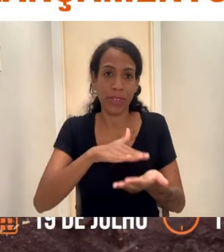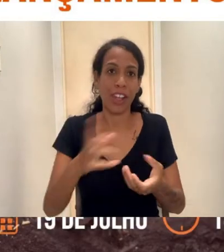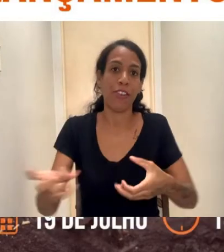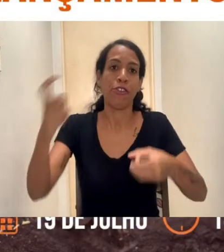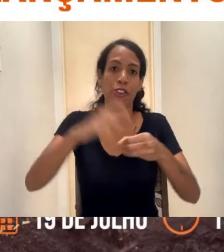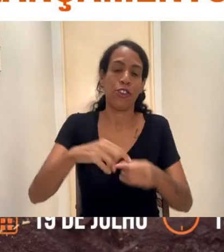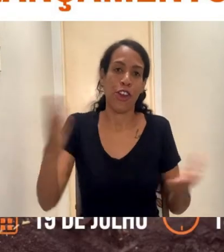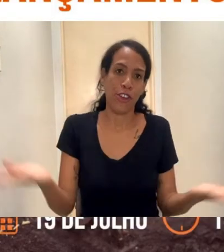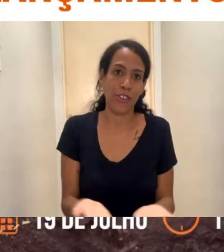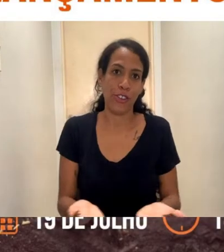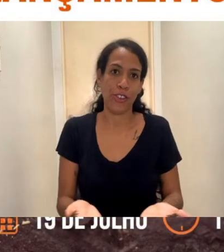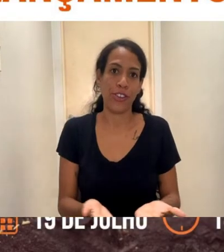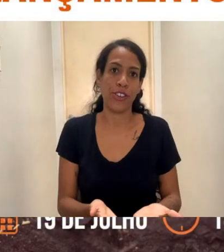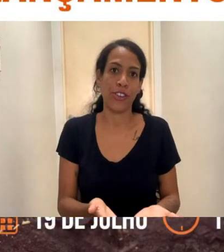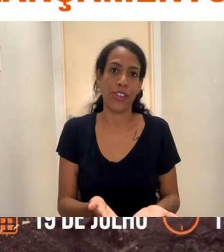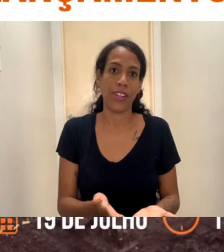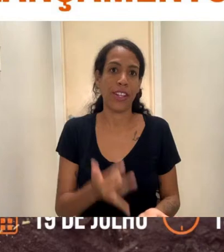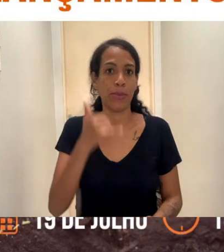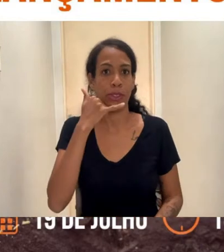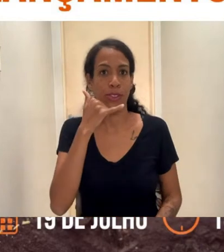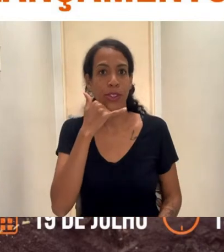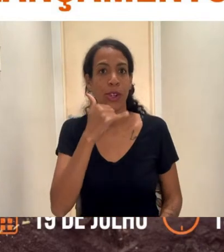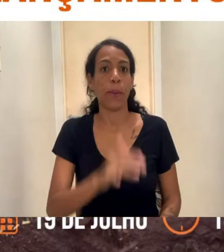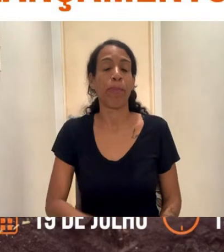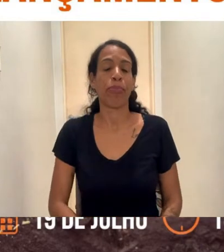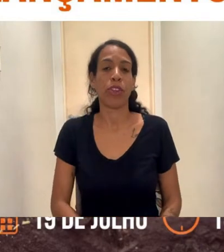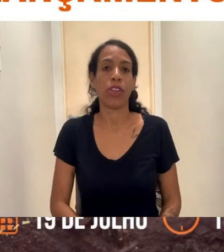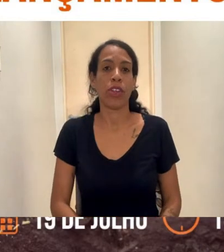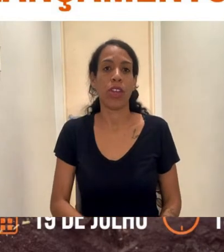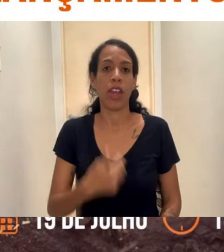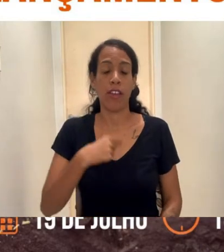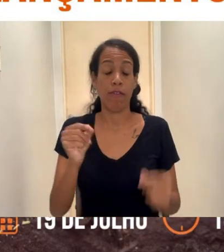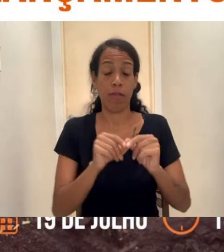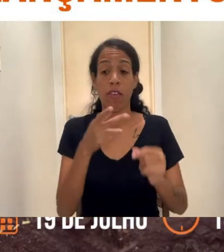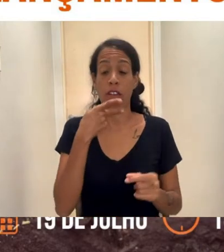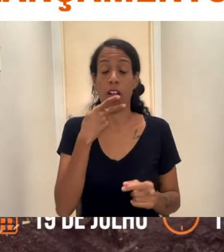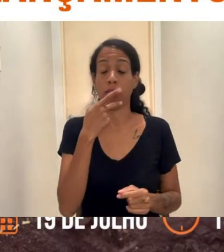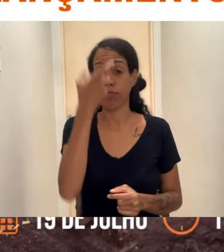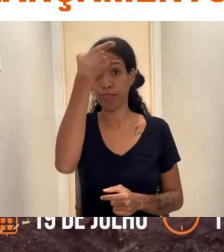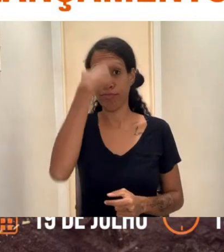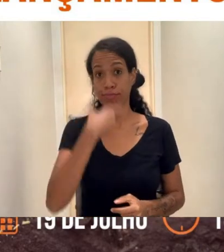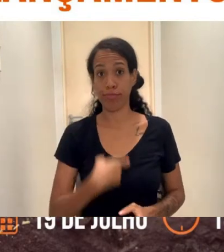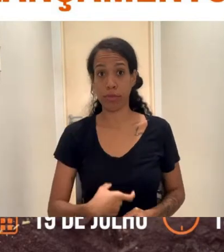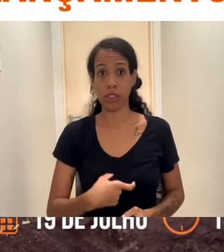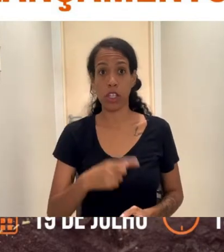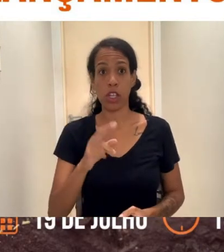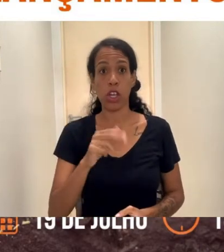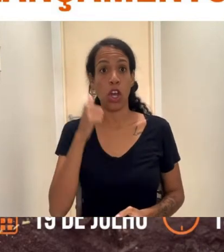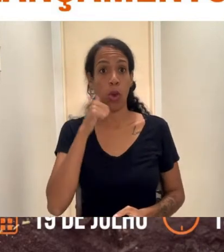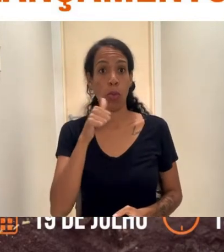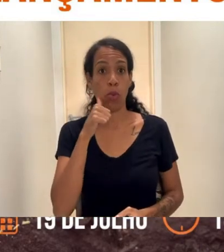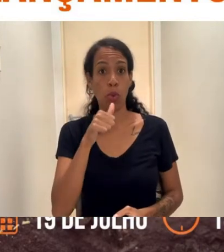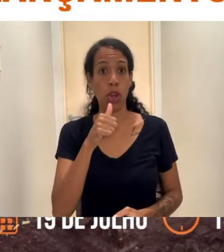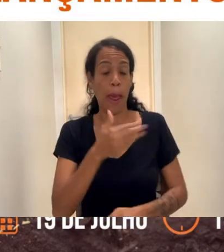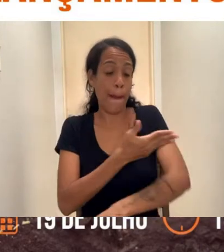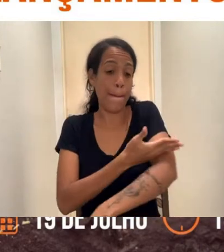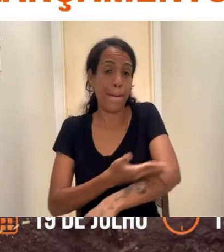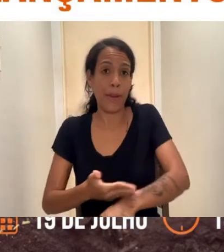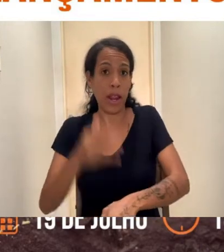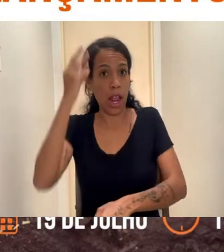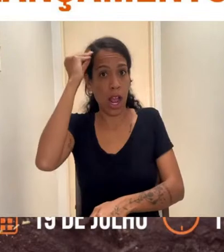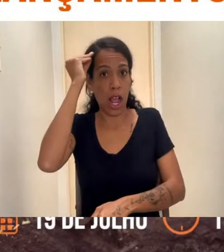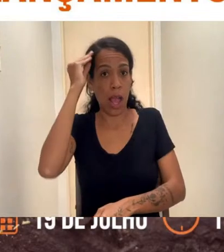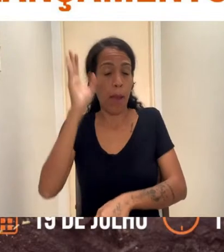retornar agora pelo celular. Eu vou fazer minha autodescrição. Eu sou uma mulher branca, com